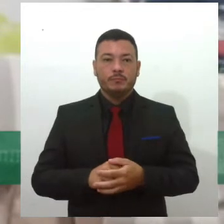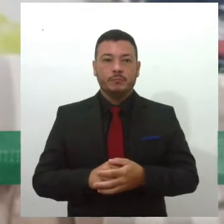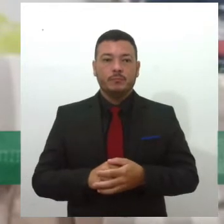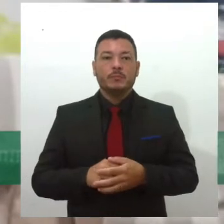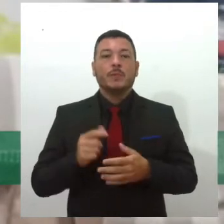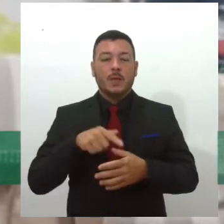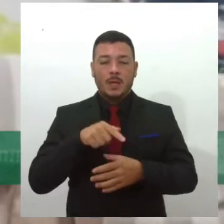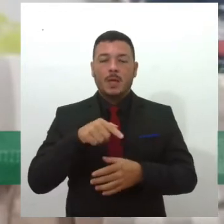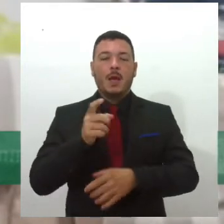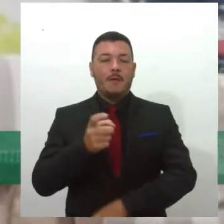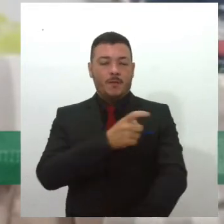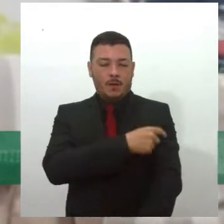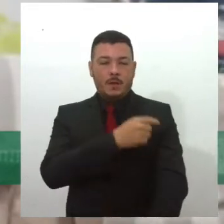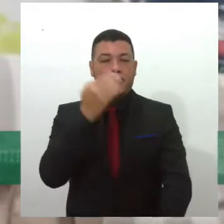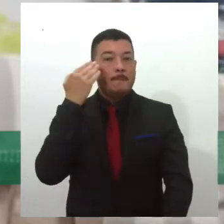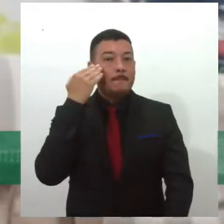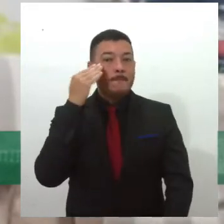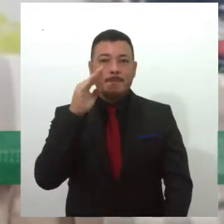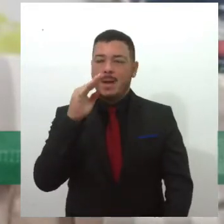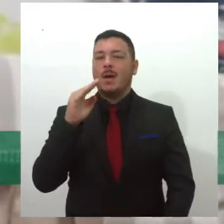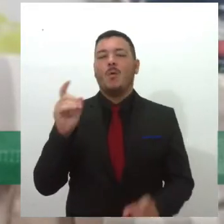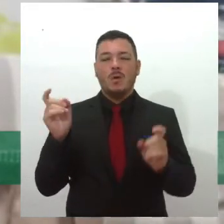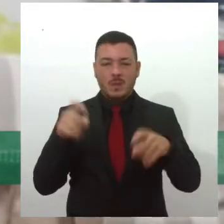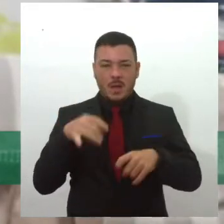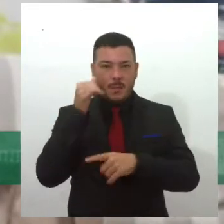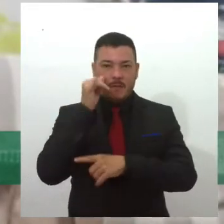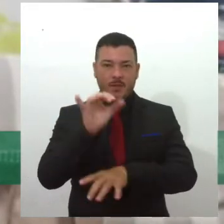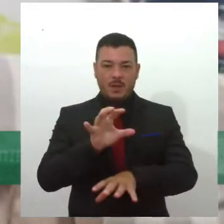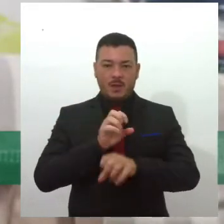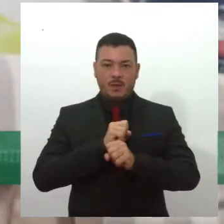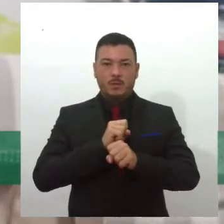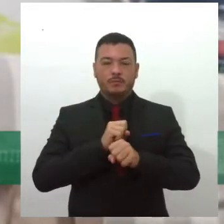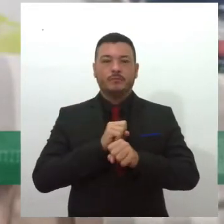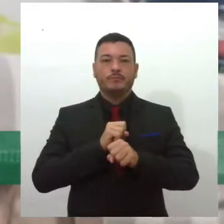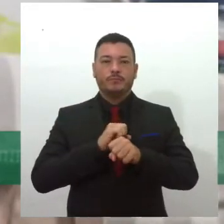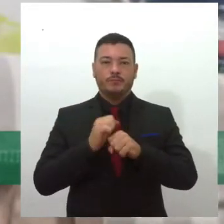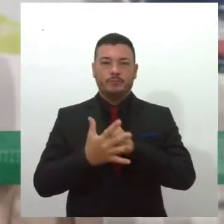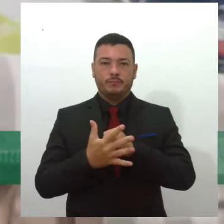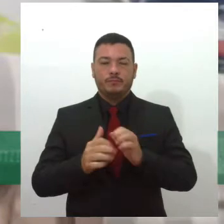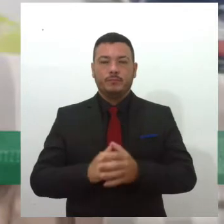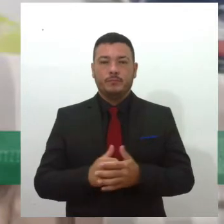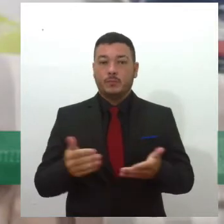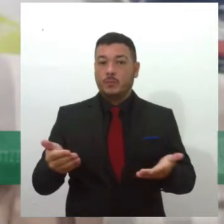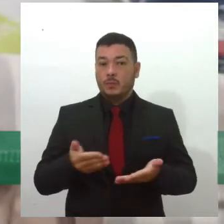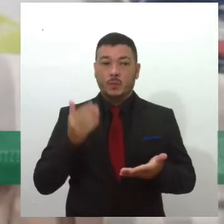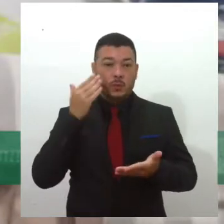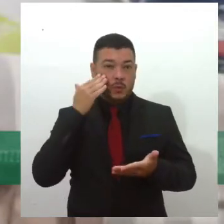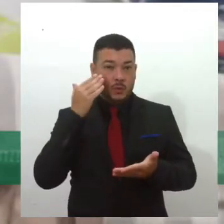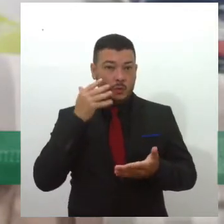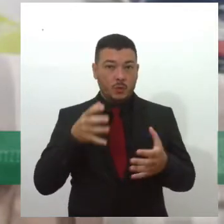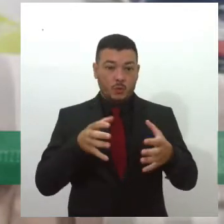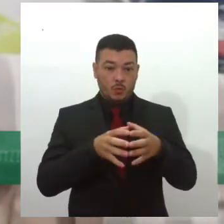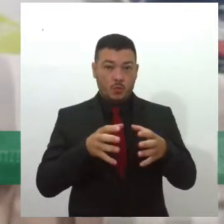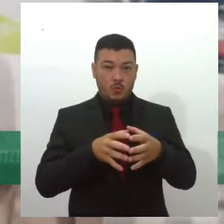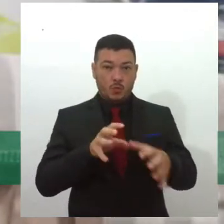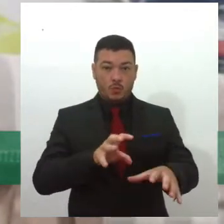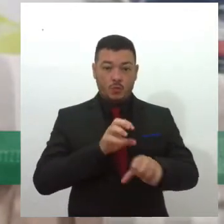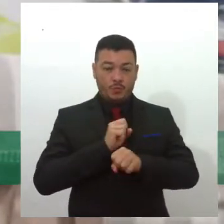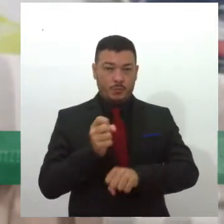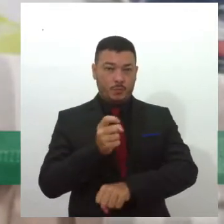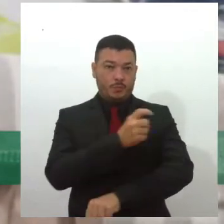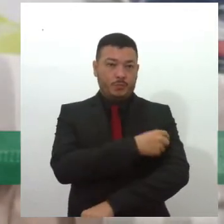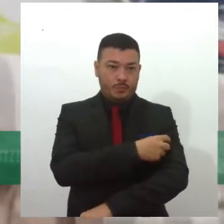forma existente de evitar a forma grave. Hoje nós sabemos que, quando comparado um grupo vacinado contra um grupo